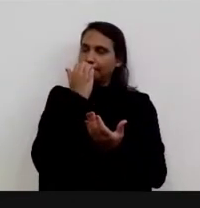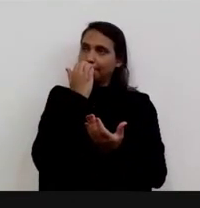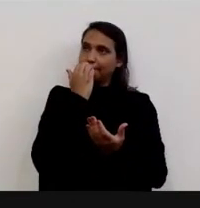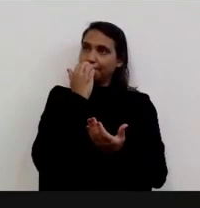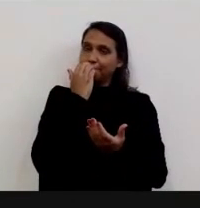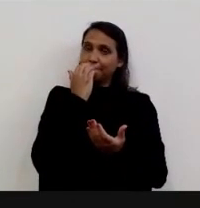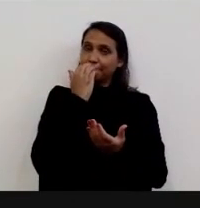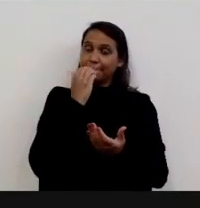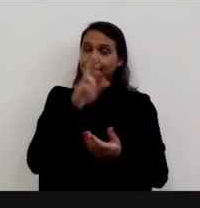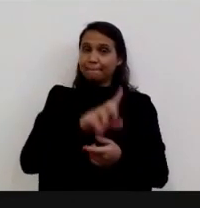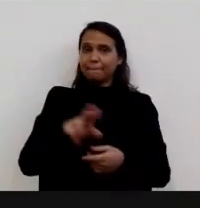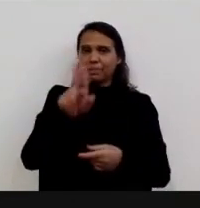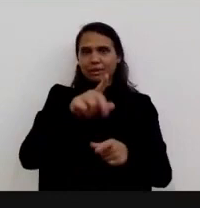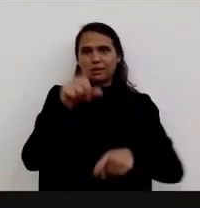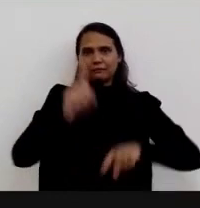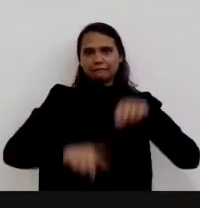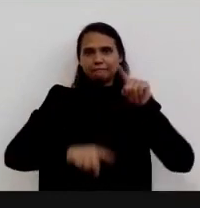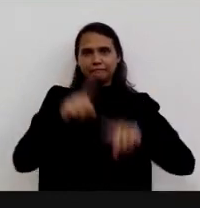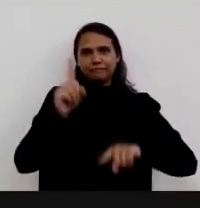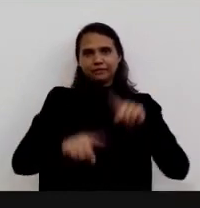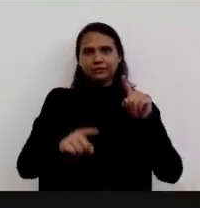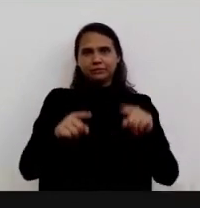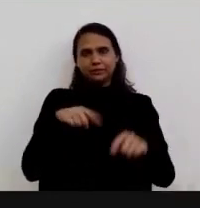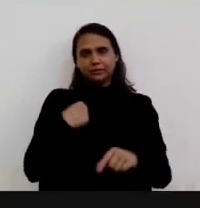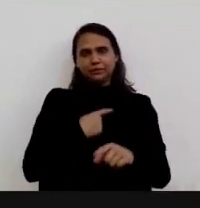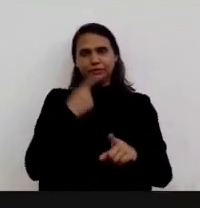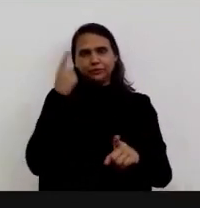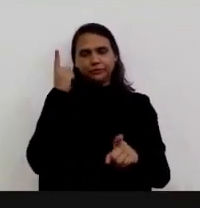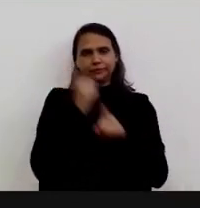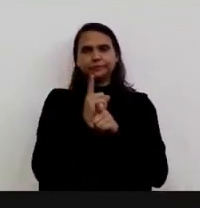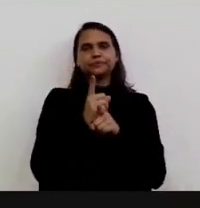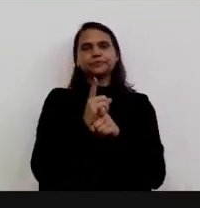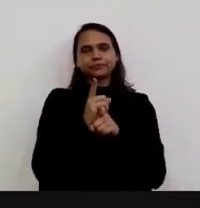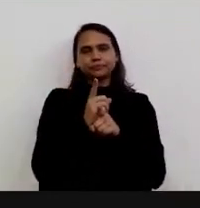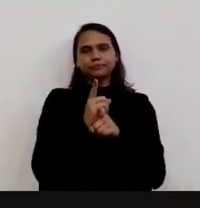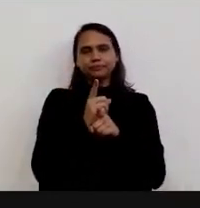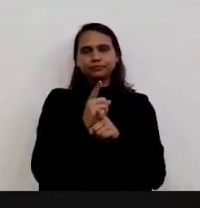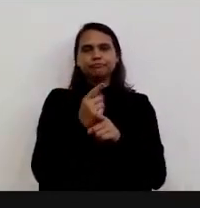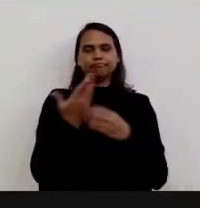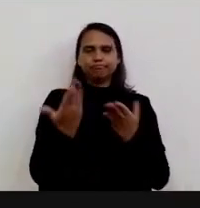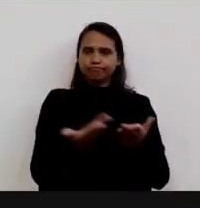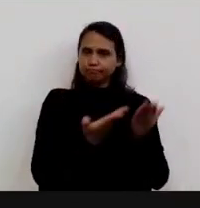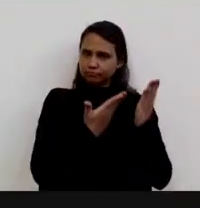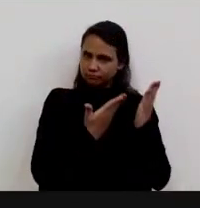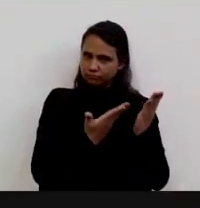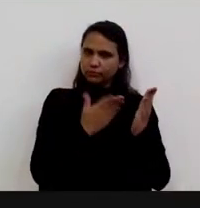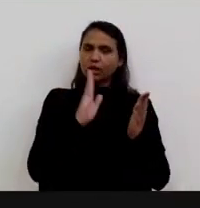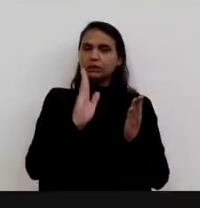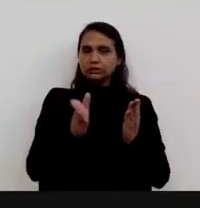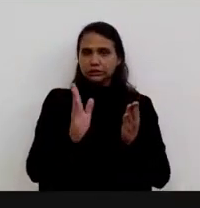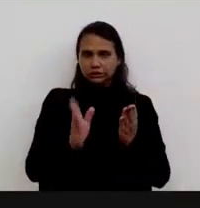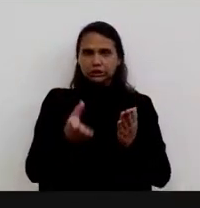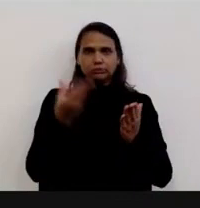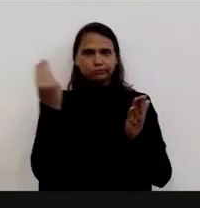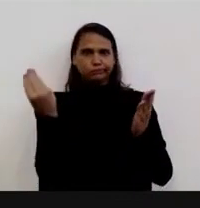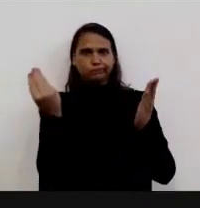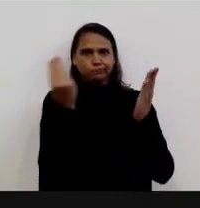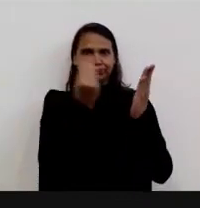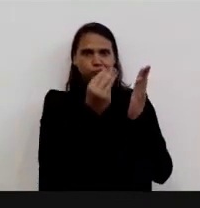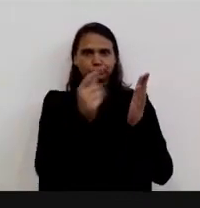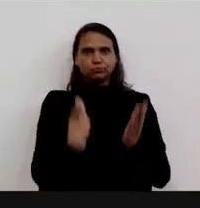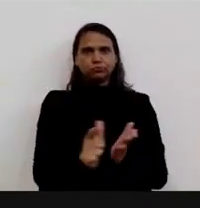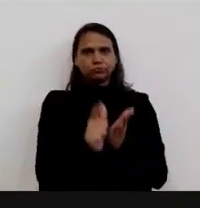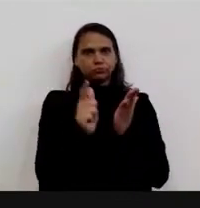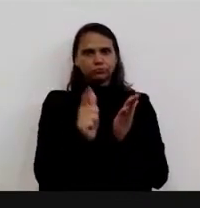especificamente, a ferramenta que a gente encontrou, né, foi a Automatic Speech Recognition, né, que já é algo consolidado aí na literatura,